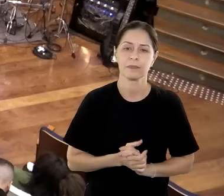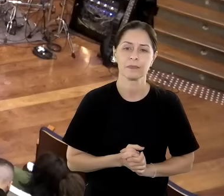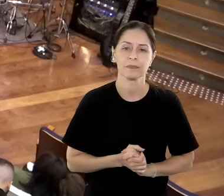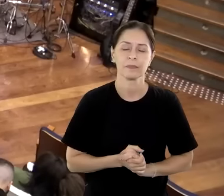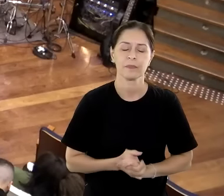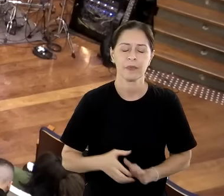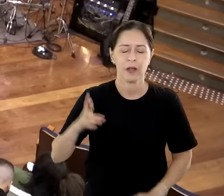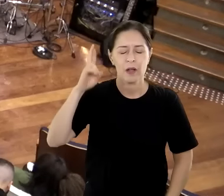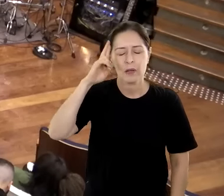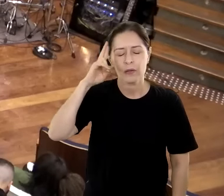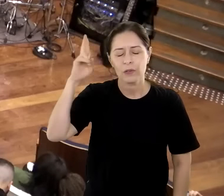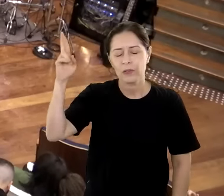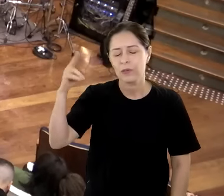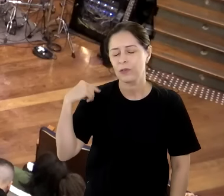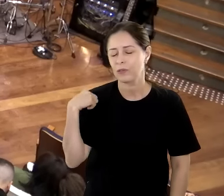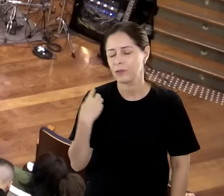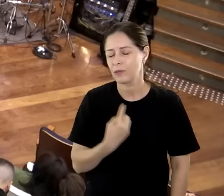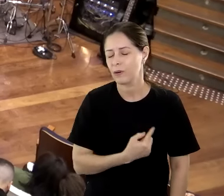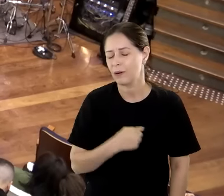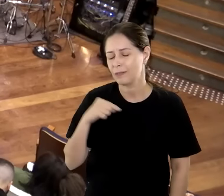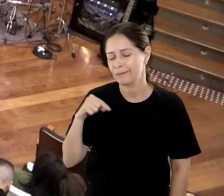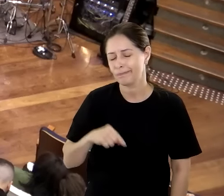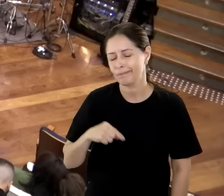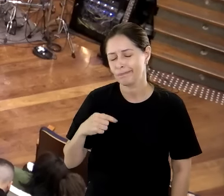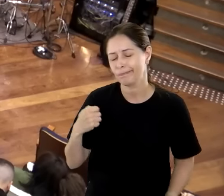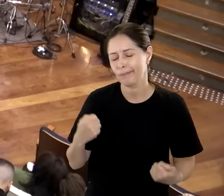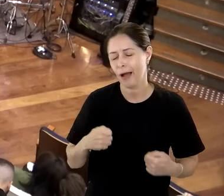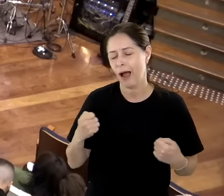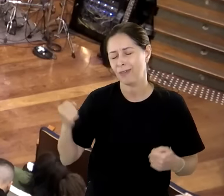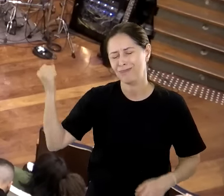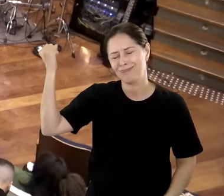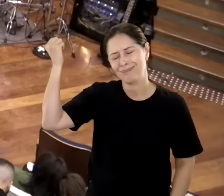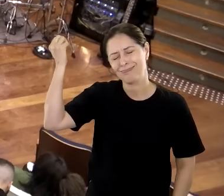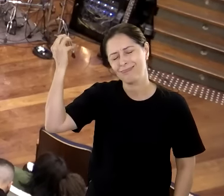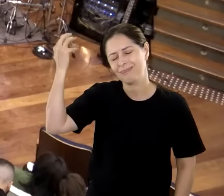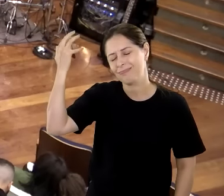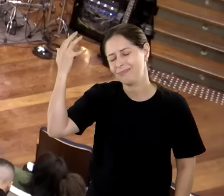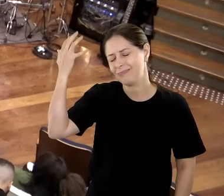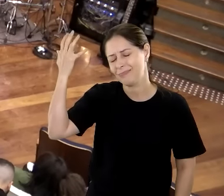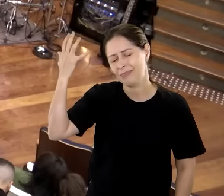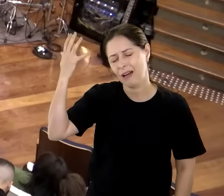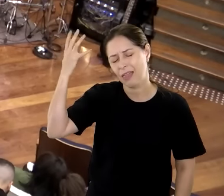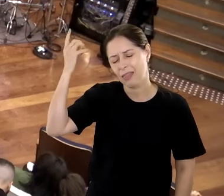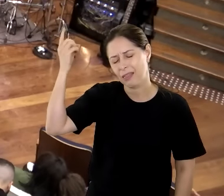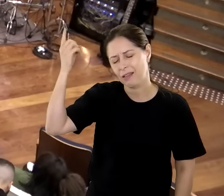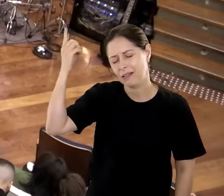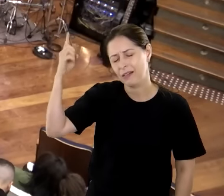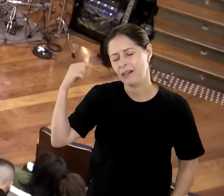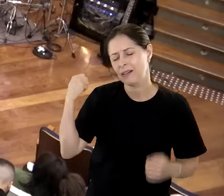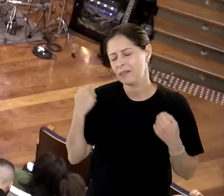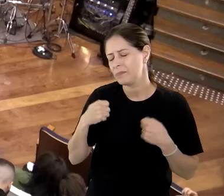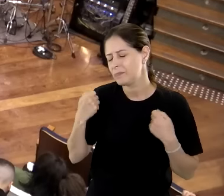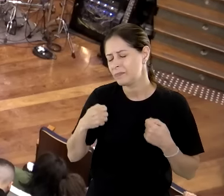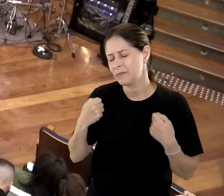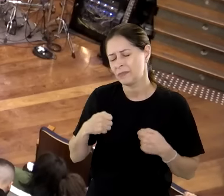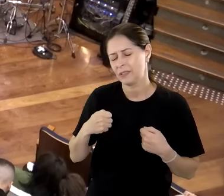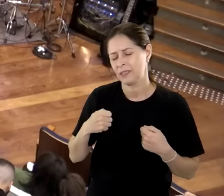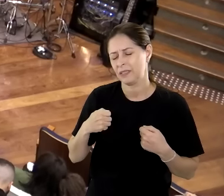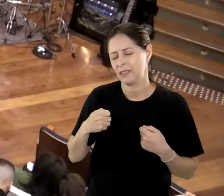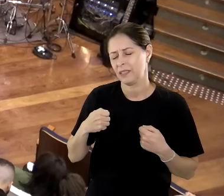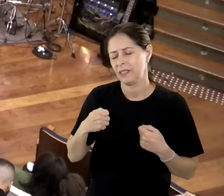Ó Senhor, nós estamos todos aqui, carentes da Tua graça, precisamos ser tratados,